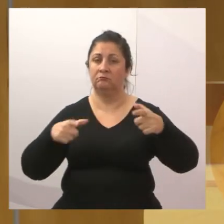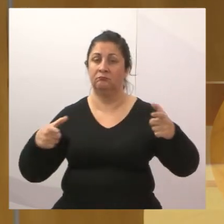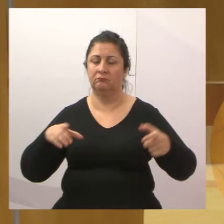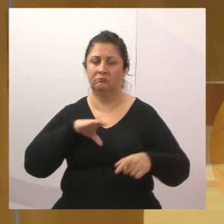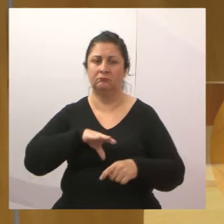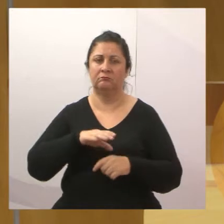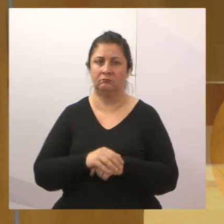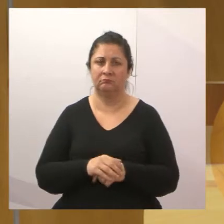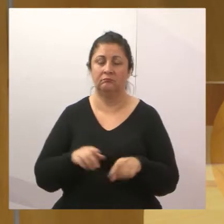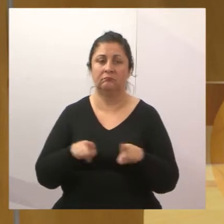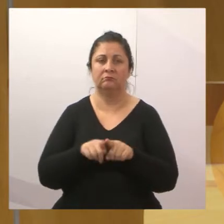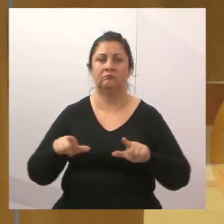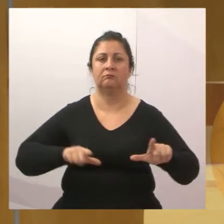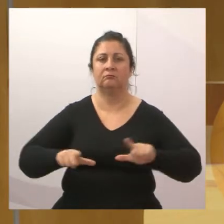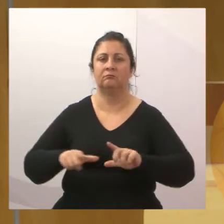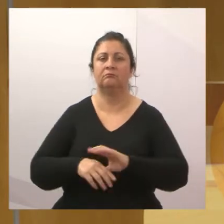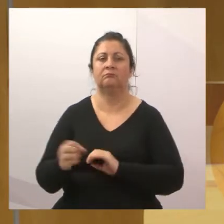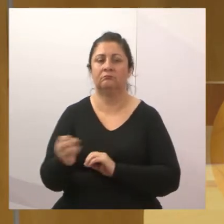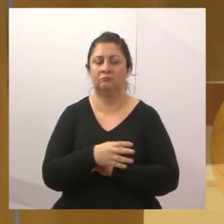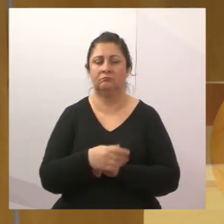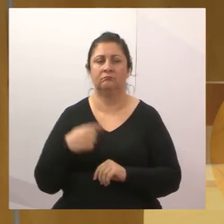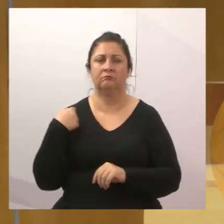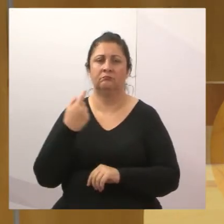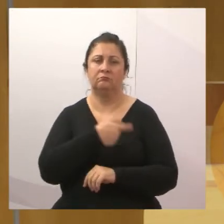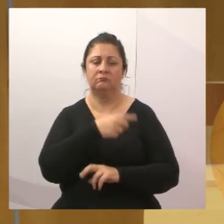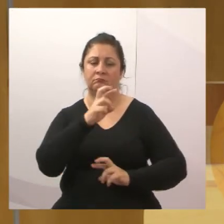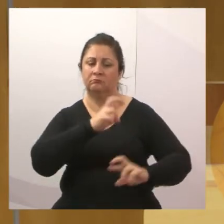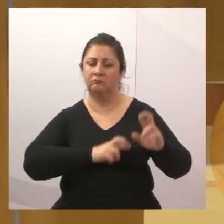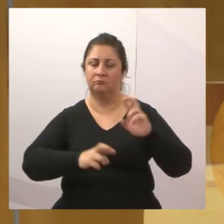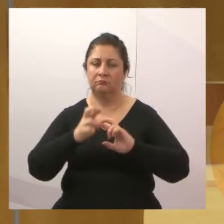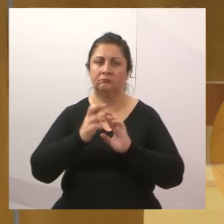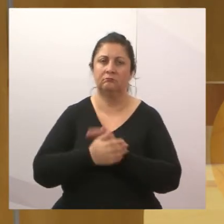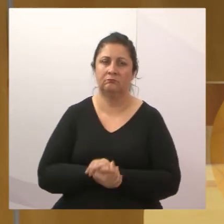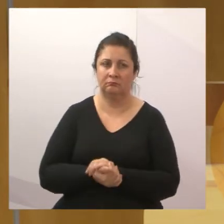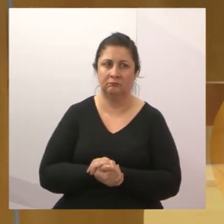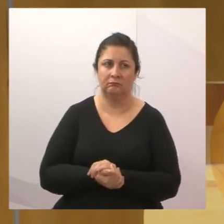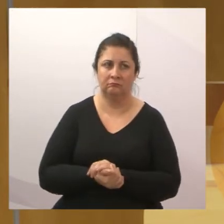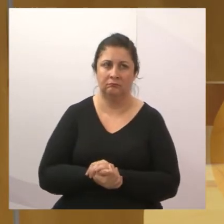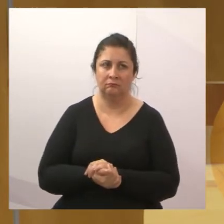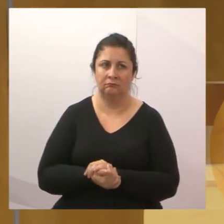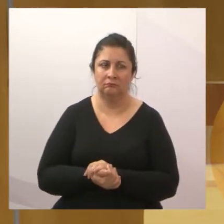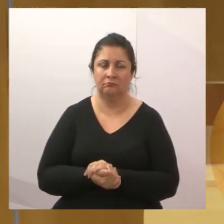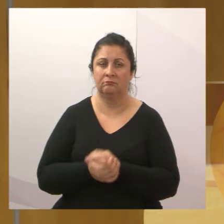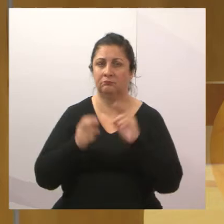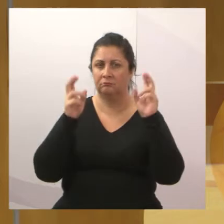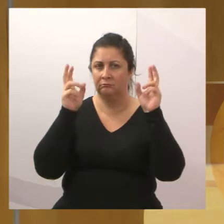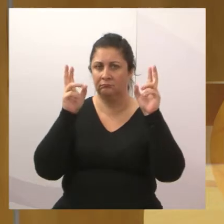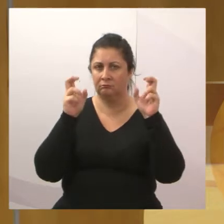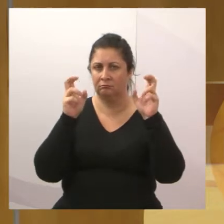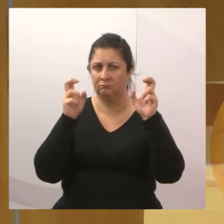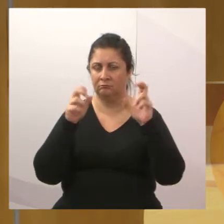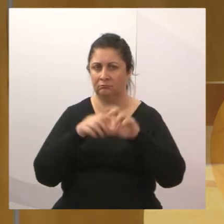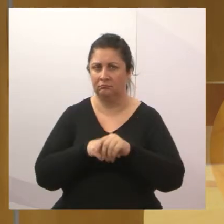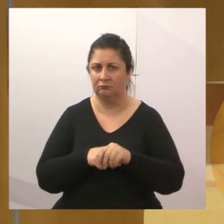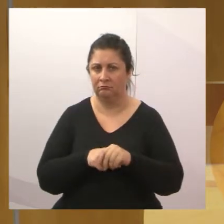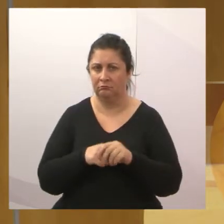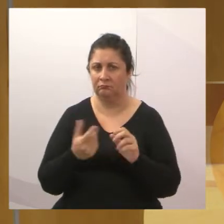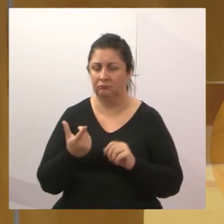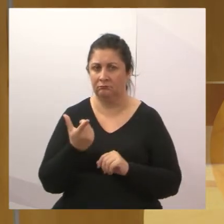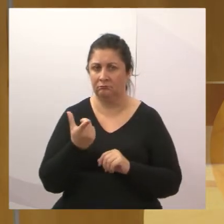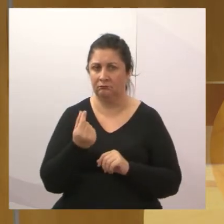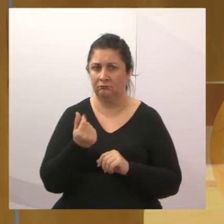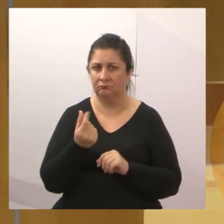e empregabilidade. Então, a gente está aqui acompanhando. E referente à